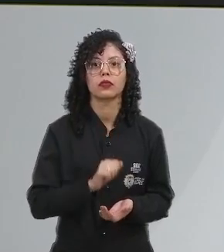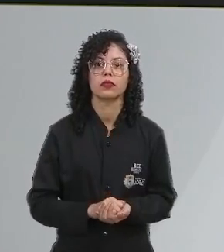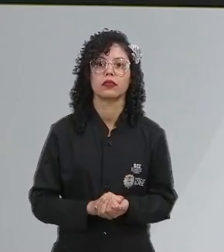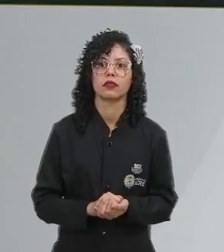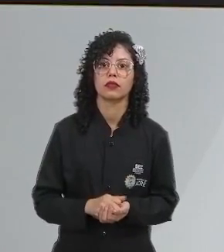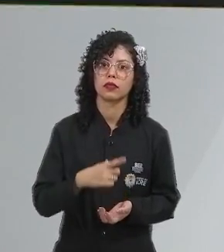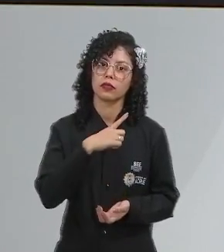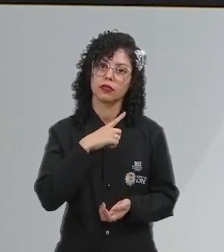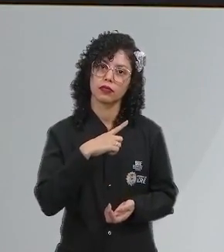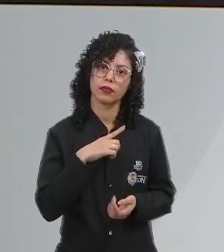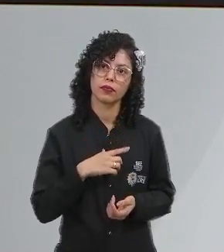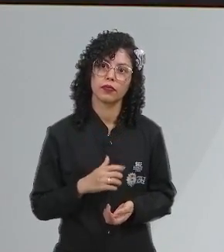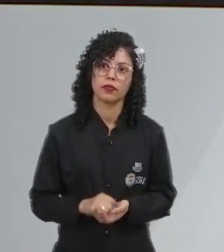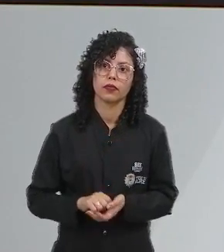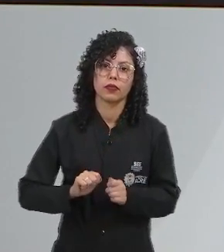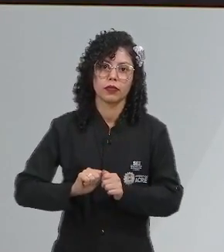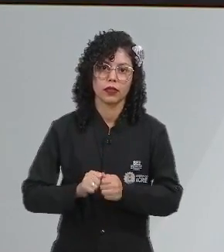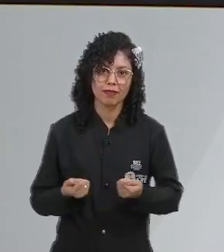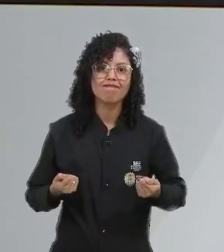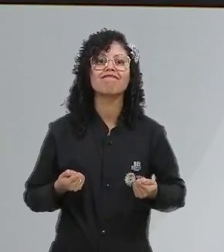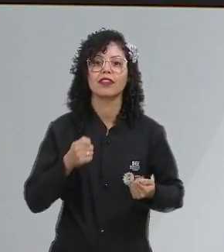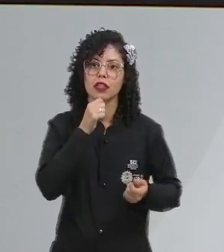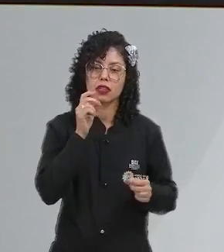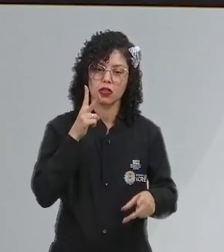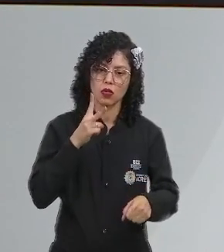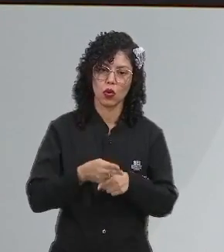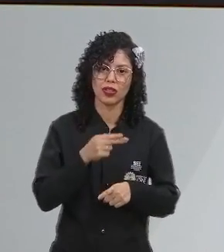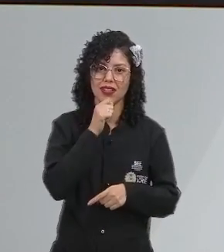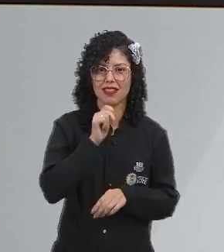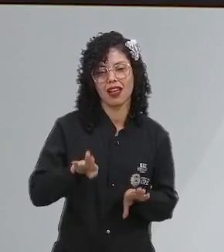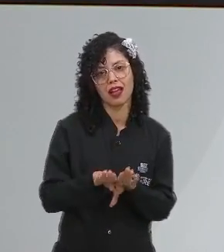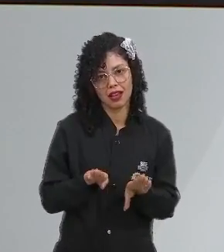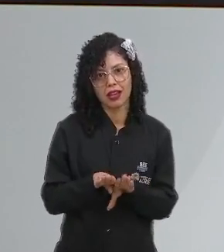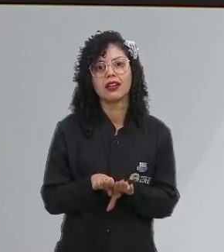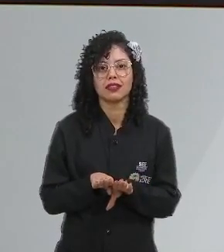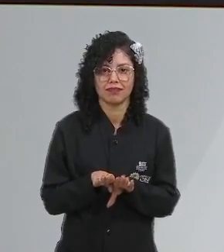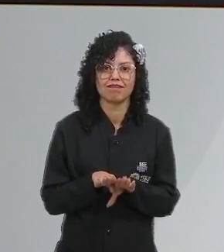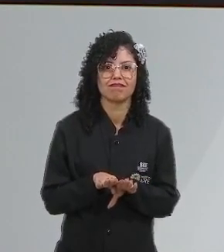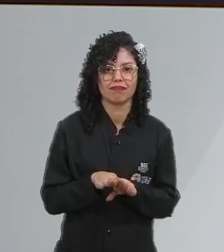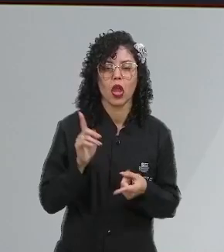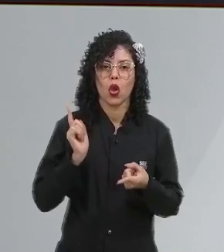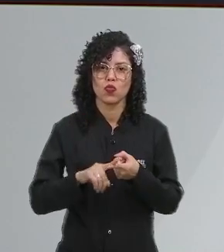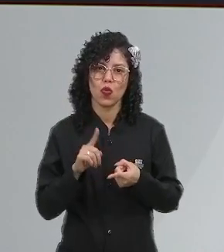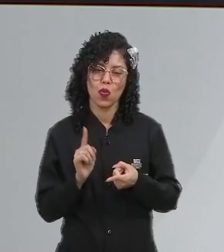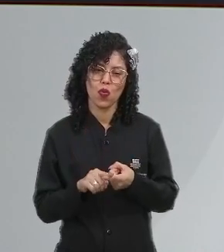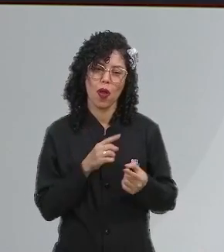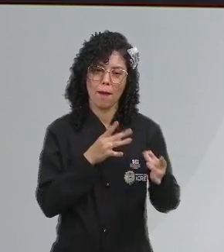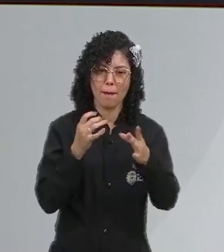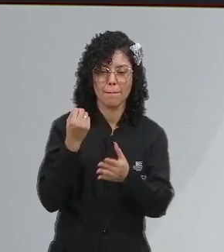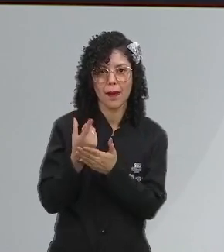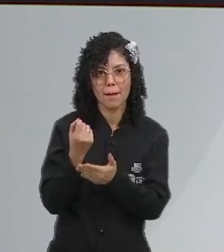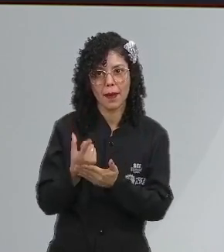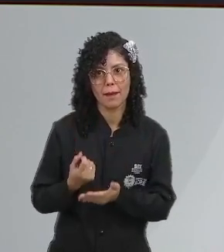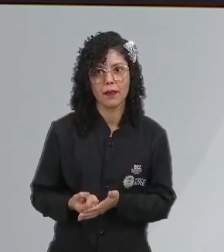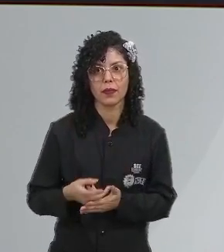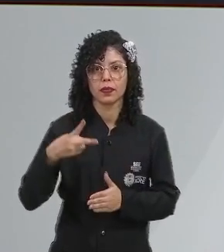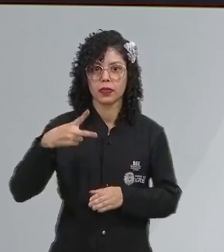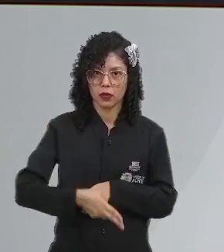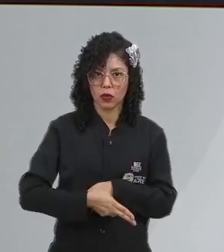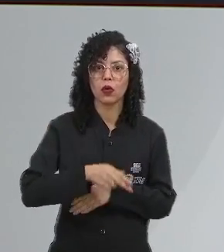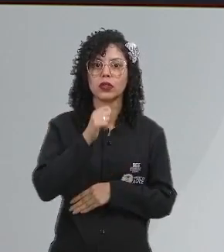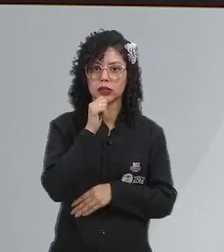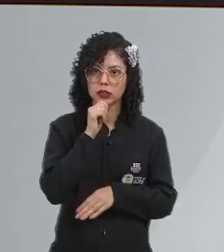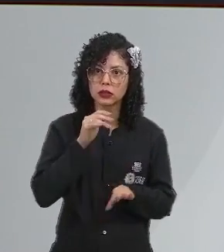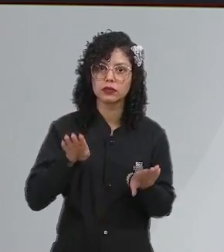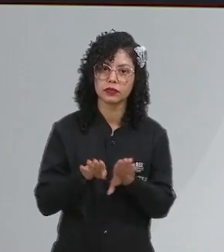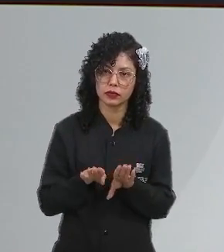América tiveram que apertar os cintos, tiveram que cortar os supérfluos, porque é isso que toda nação em crise faz. Corta os supérfluos,